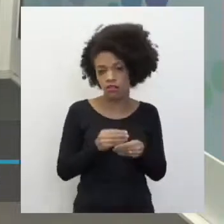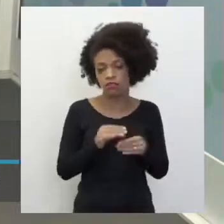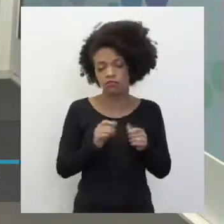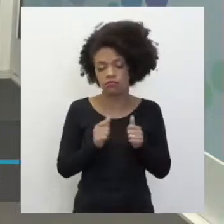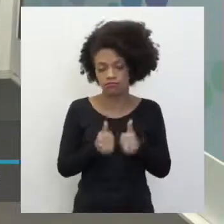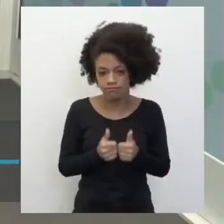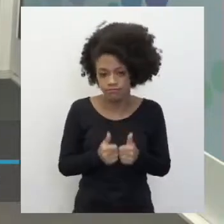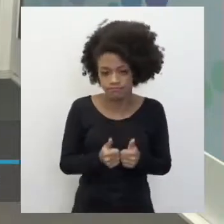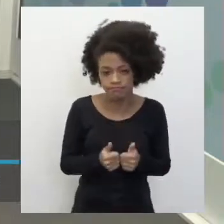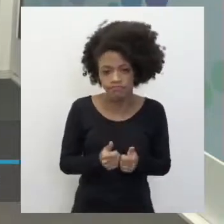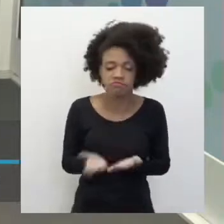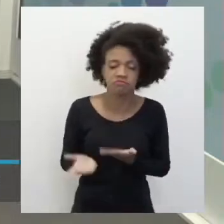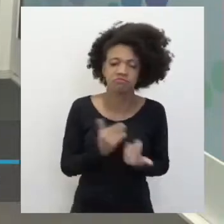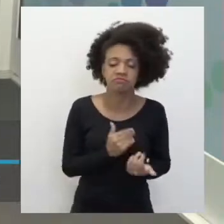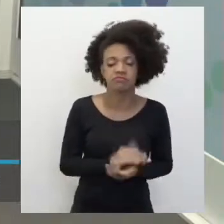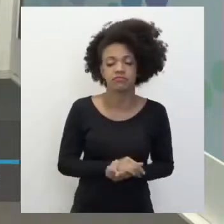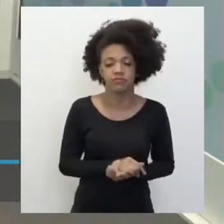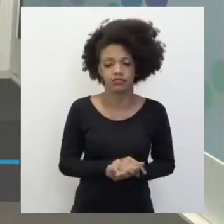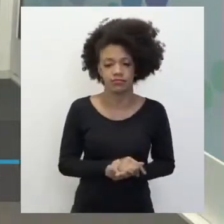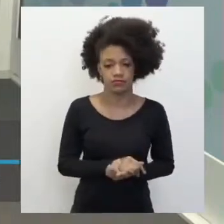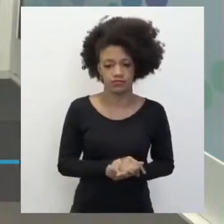Ok? Vamos lá.